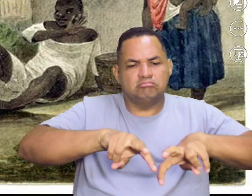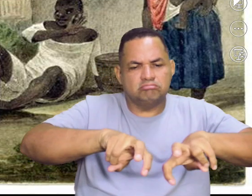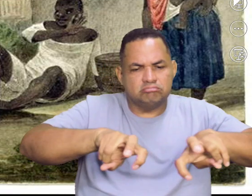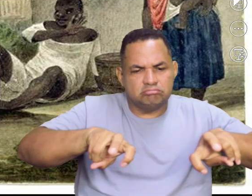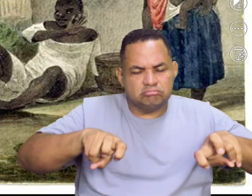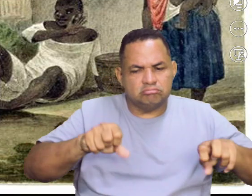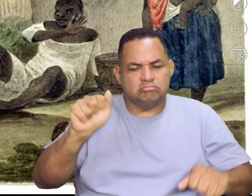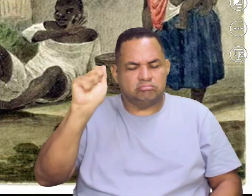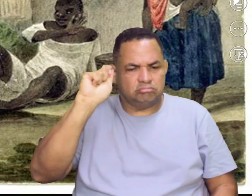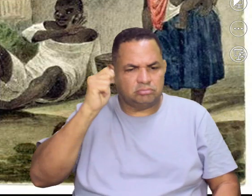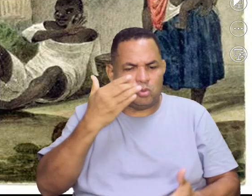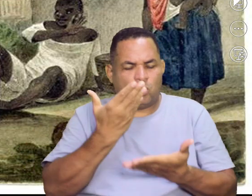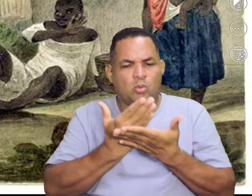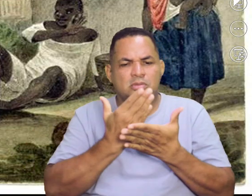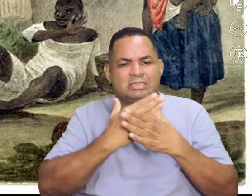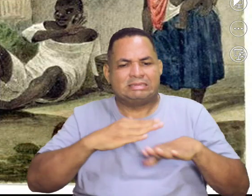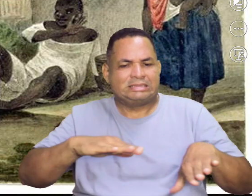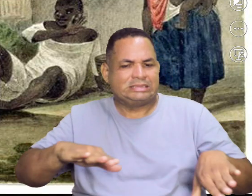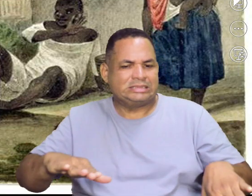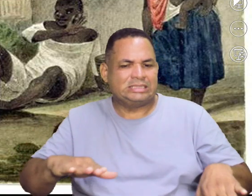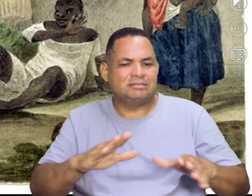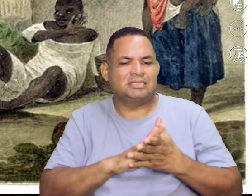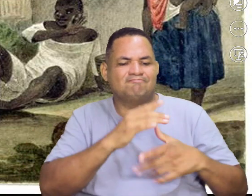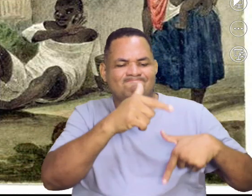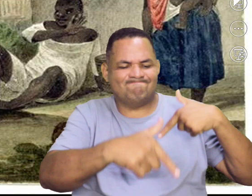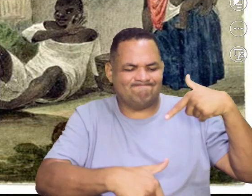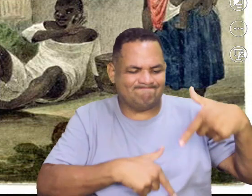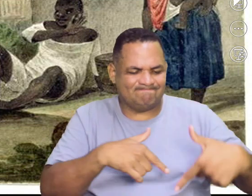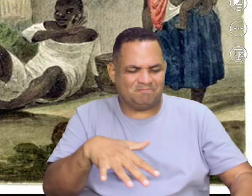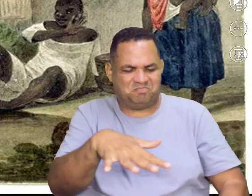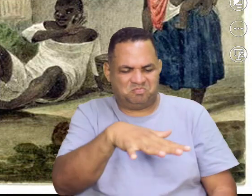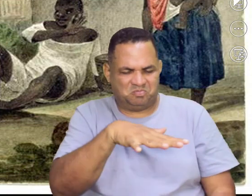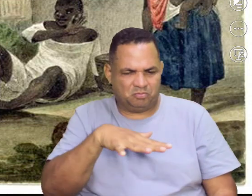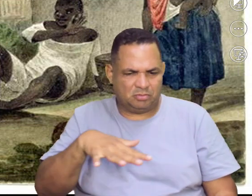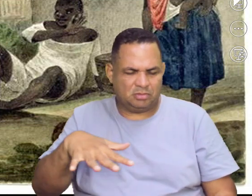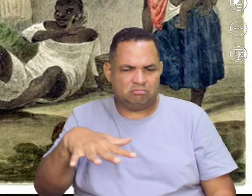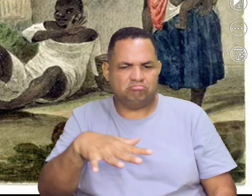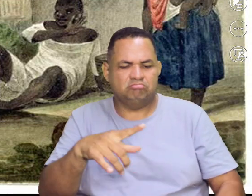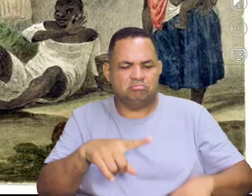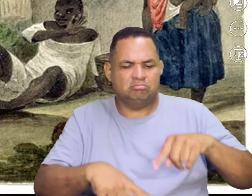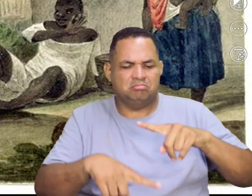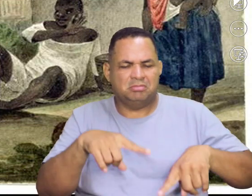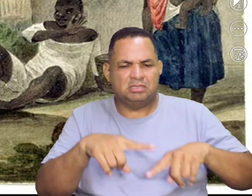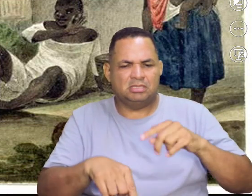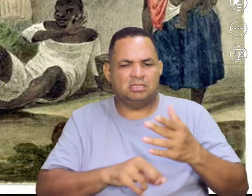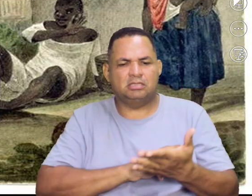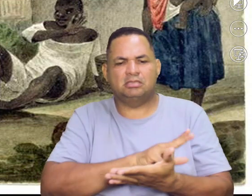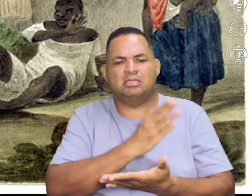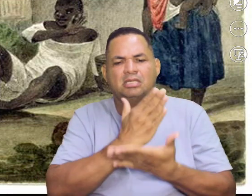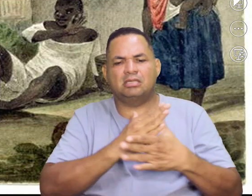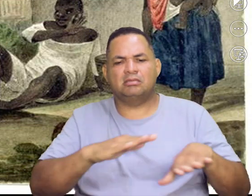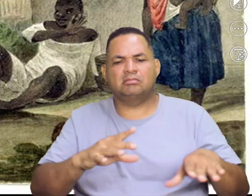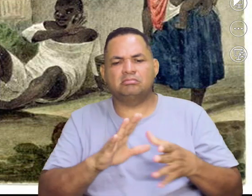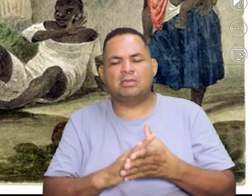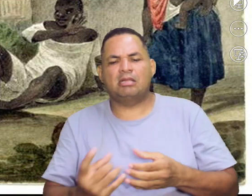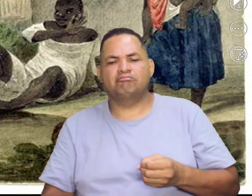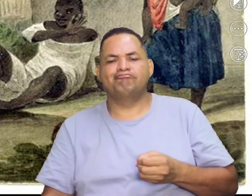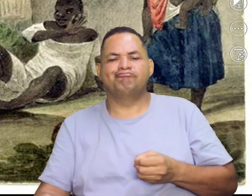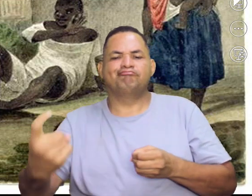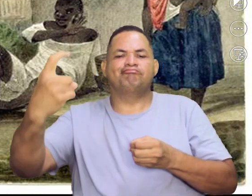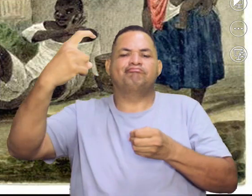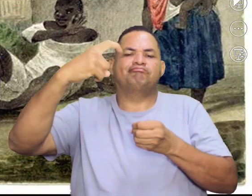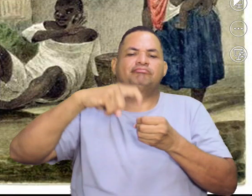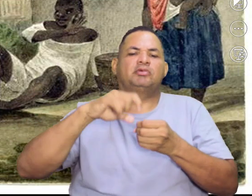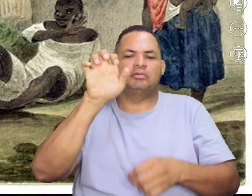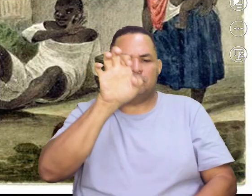E aí quando eles exploram a mão de obra, exploram as matérias-primas e acaba tudo, eles voltam para